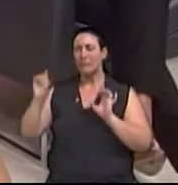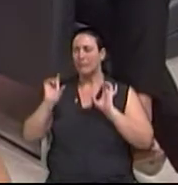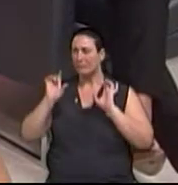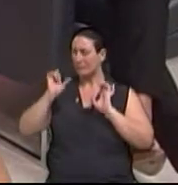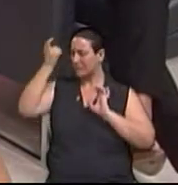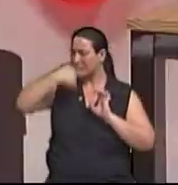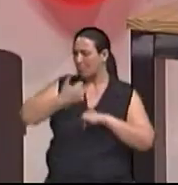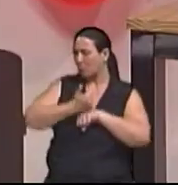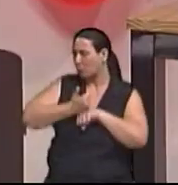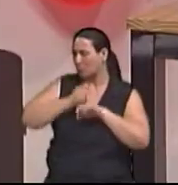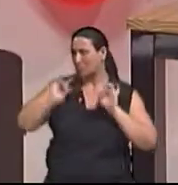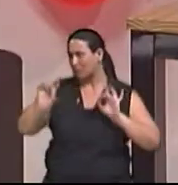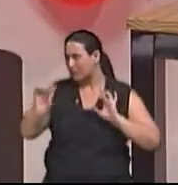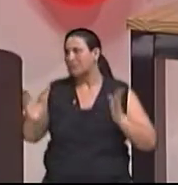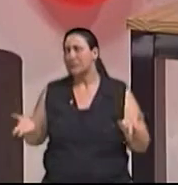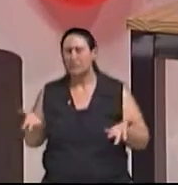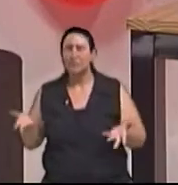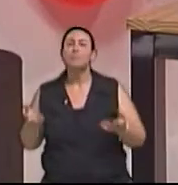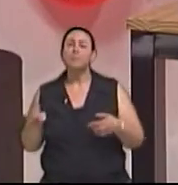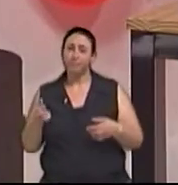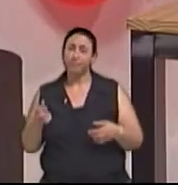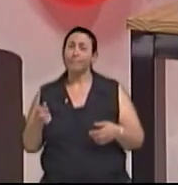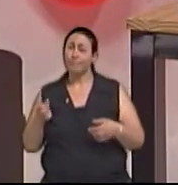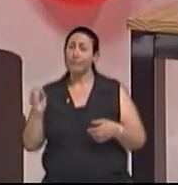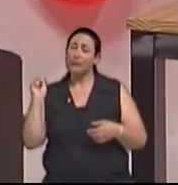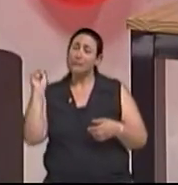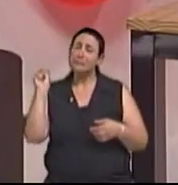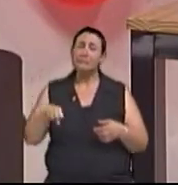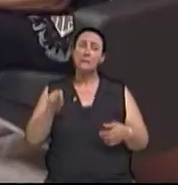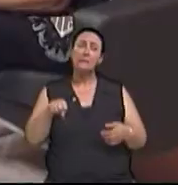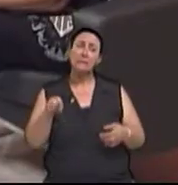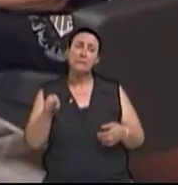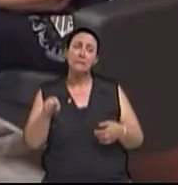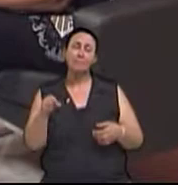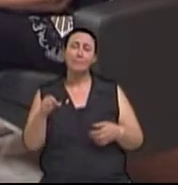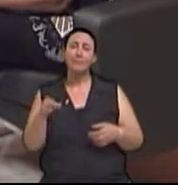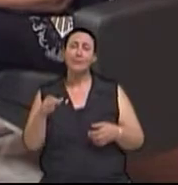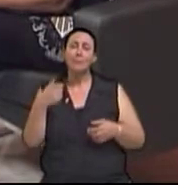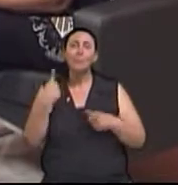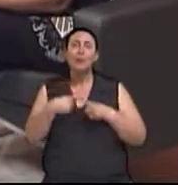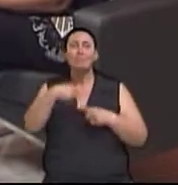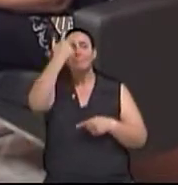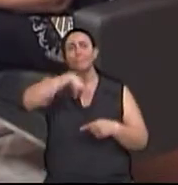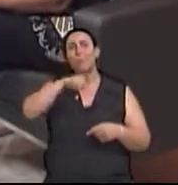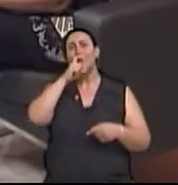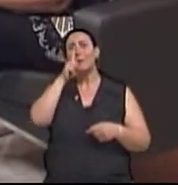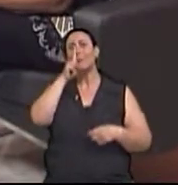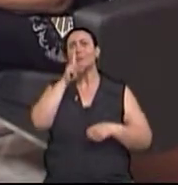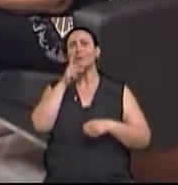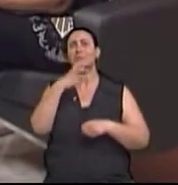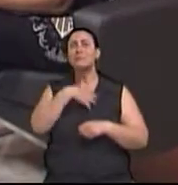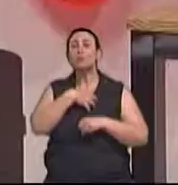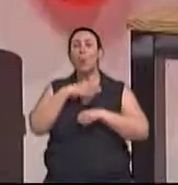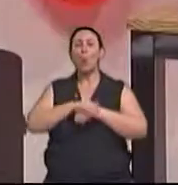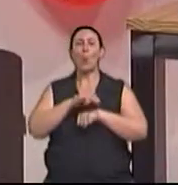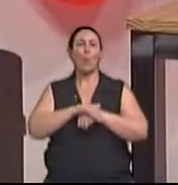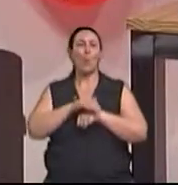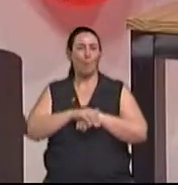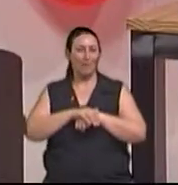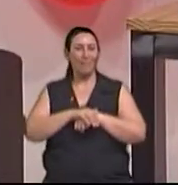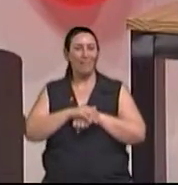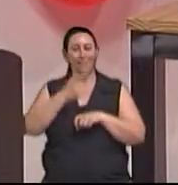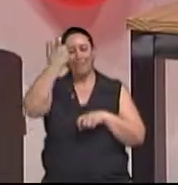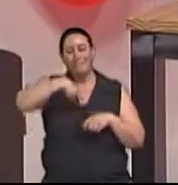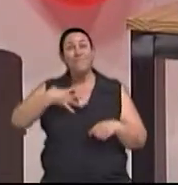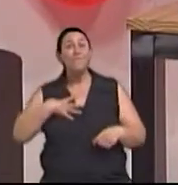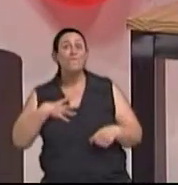certeza porque gera muita culpa pros filhos Ah isto então a especialista precisa entrar precisa porque ela vai fazer os filhos